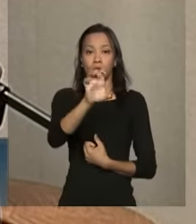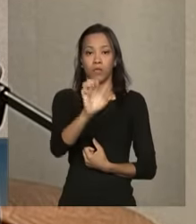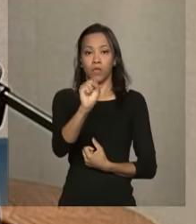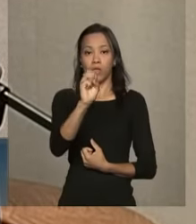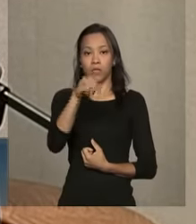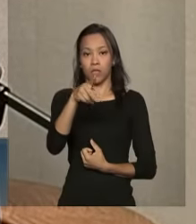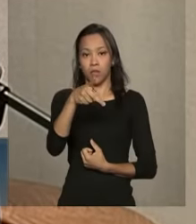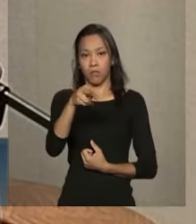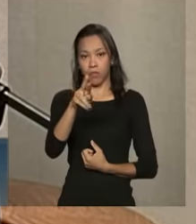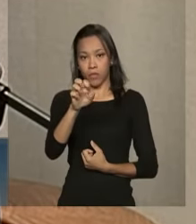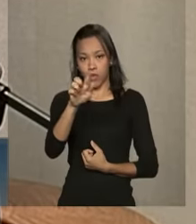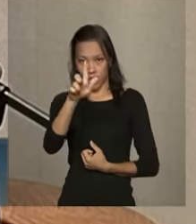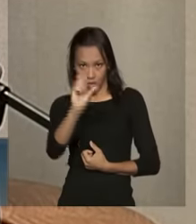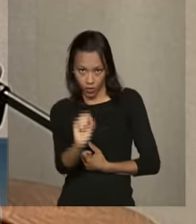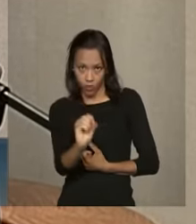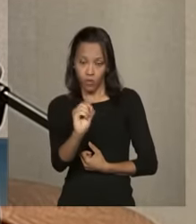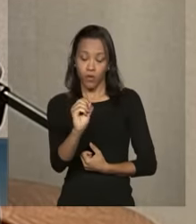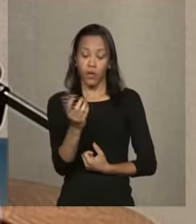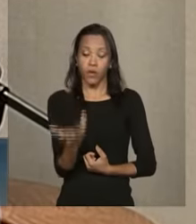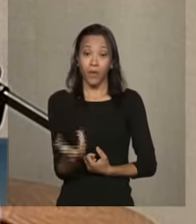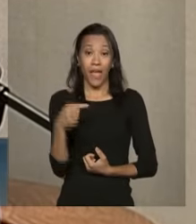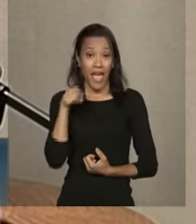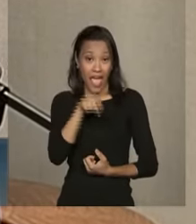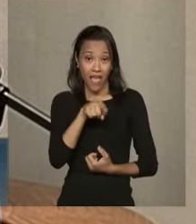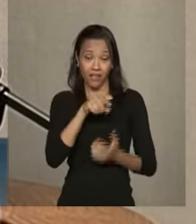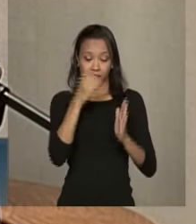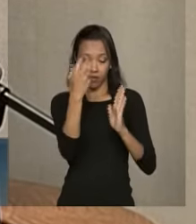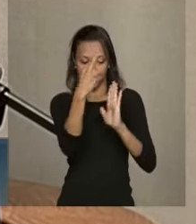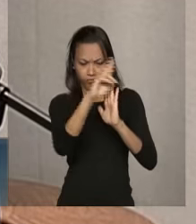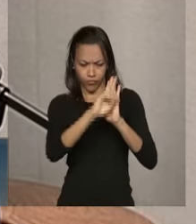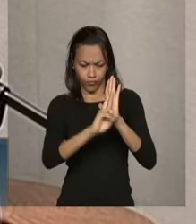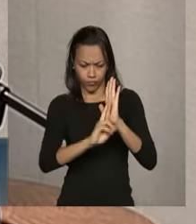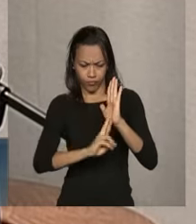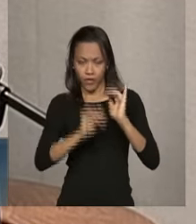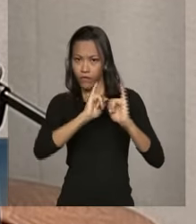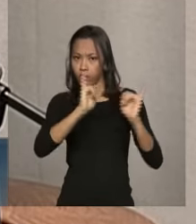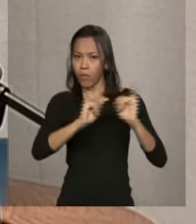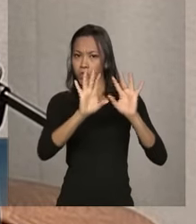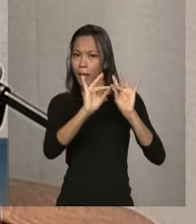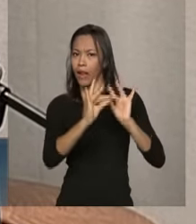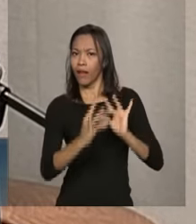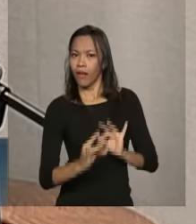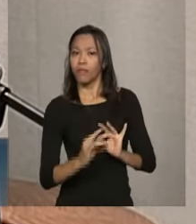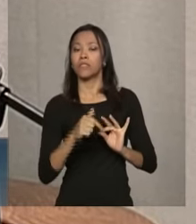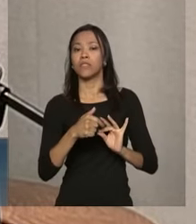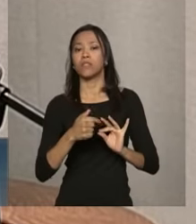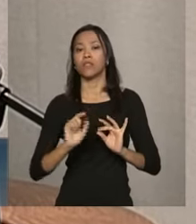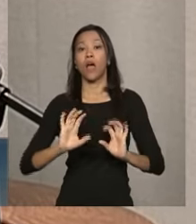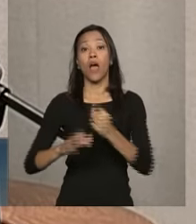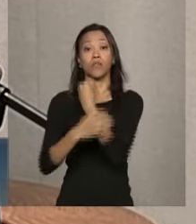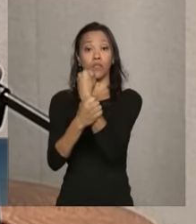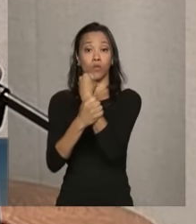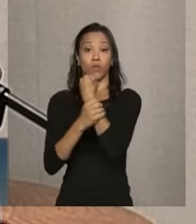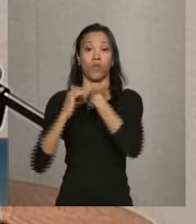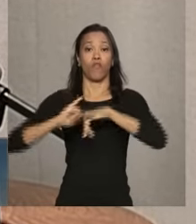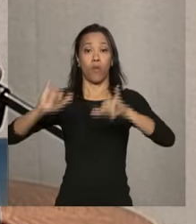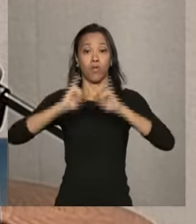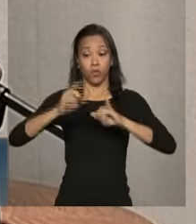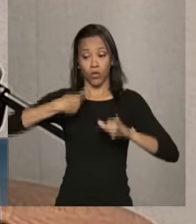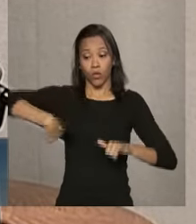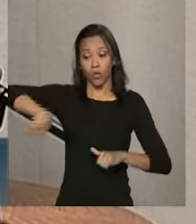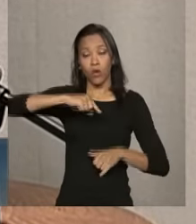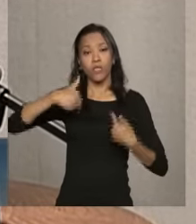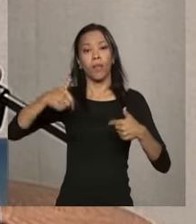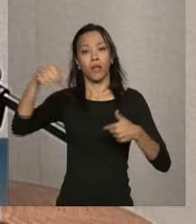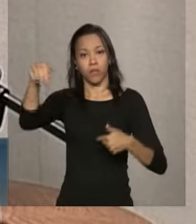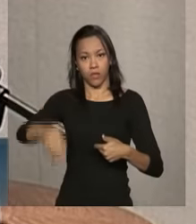das pessoas esses dados todos ministros consolidam a informação que todos aqui trabalhamos